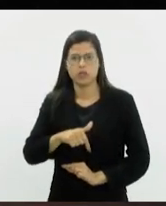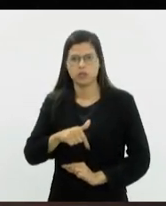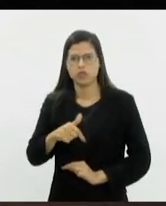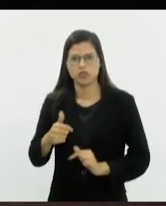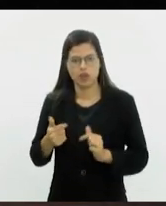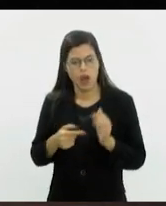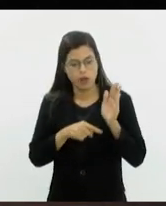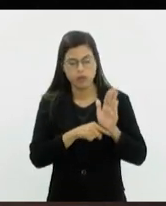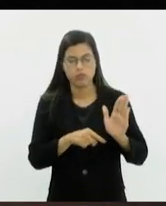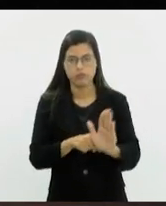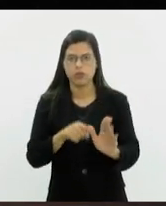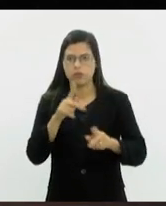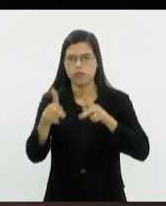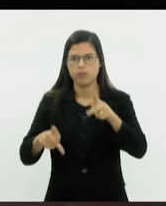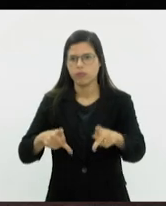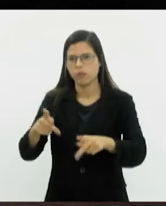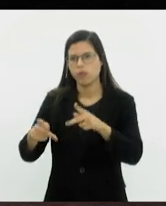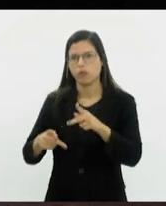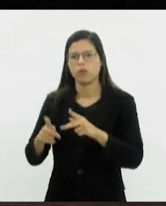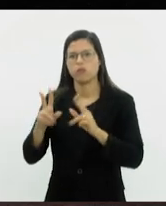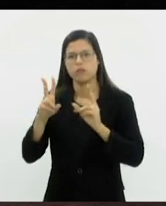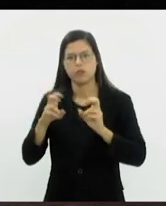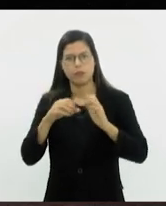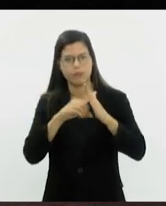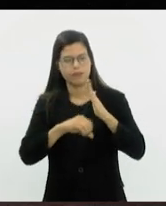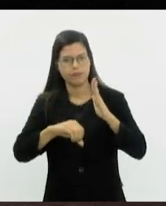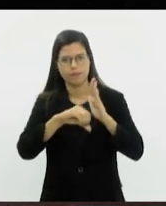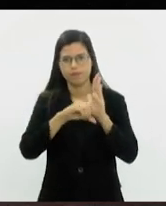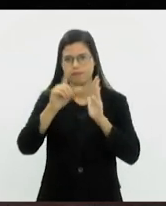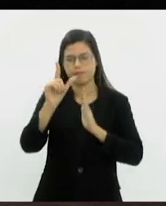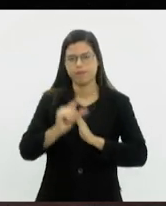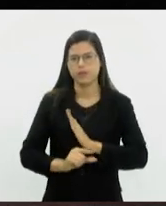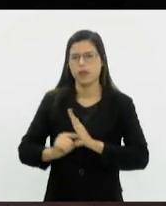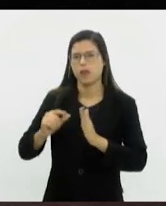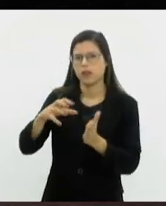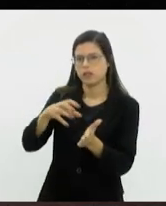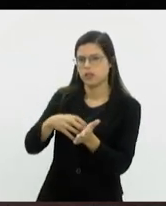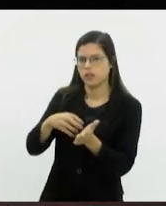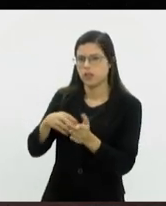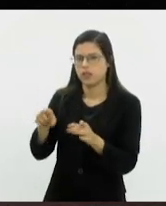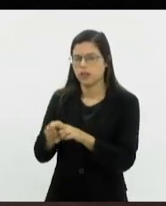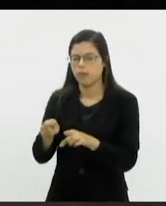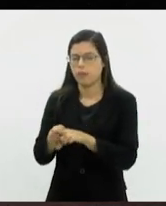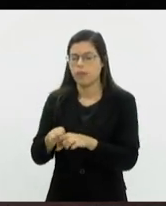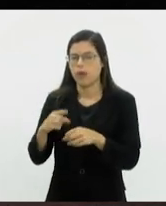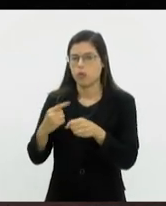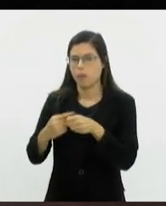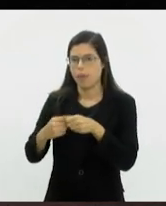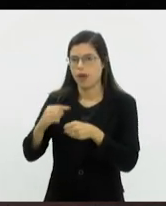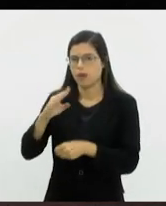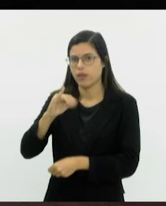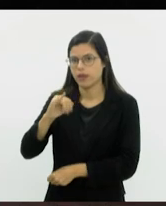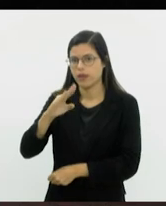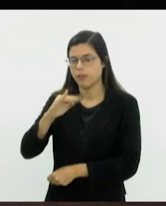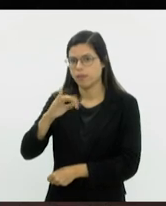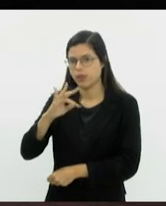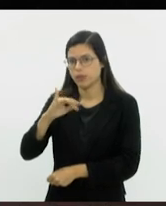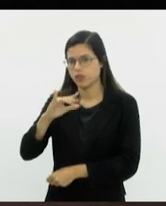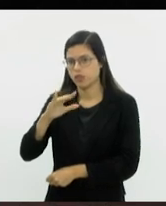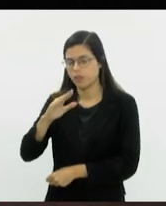da população, a questão da criminalidade ali na região central e no bairro da Imbituba. Então, a gente tem